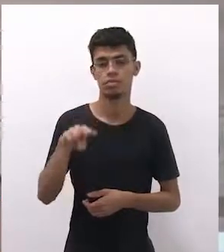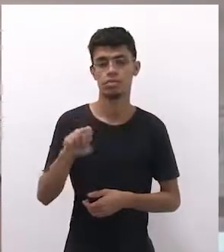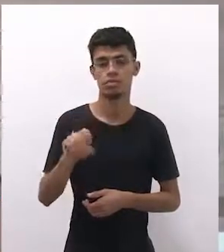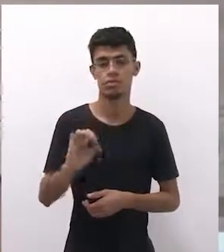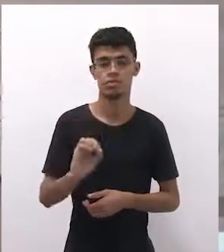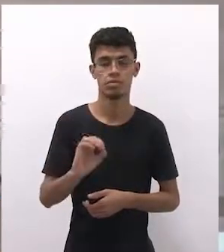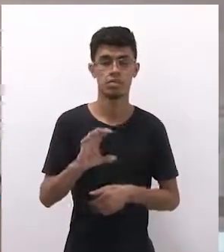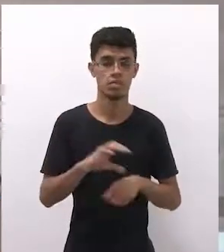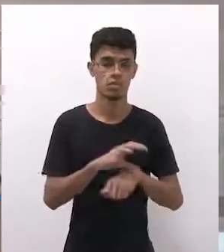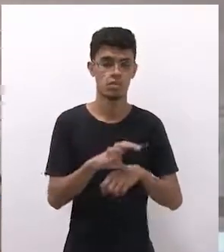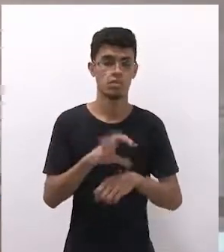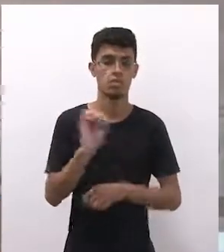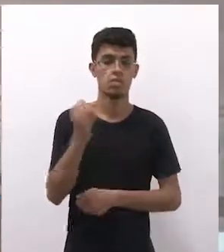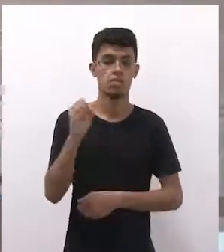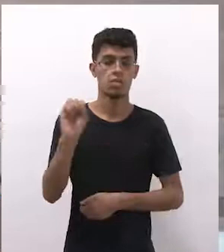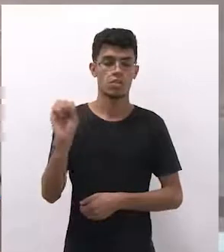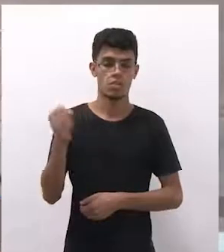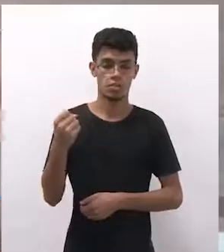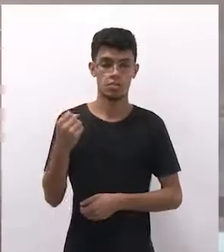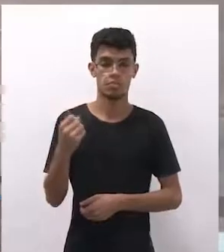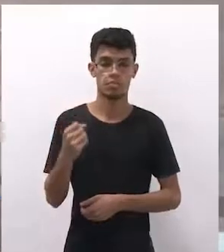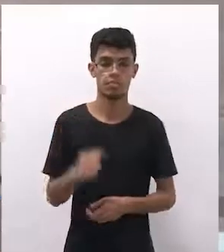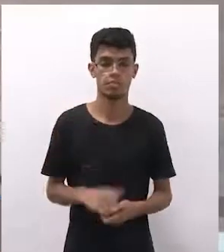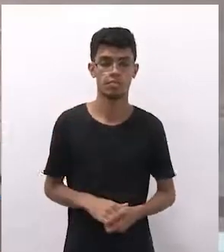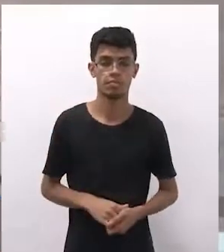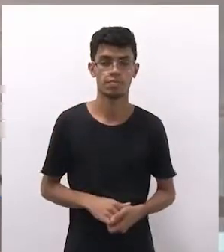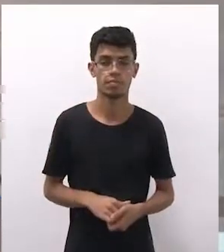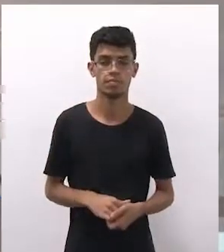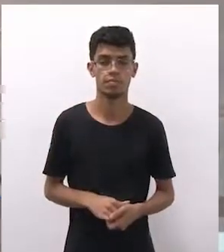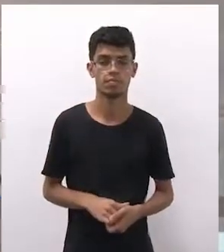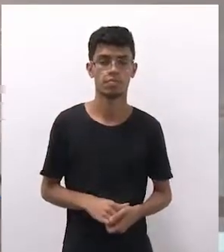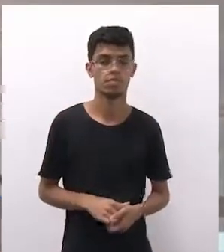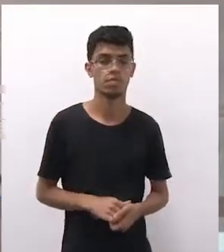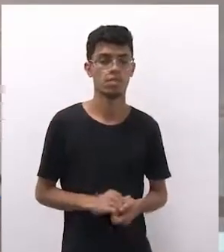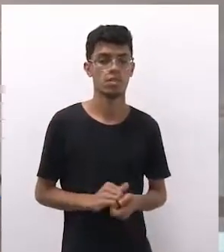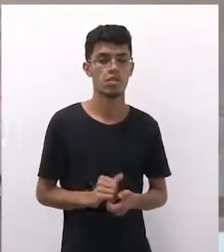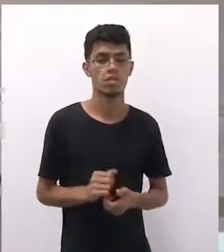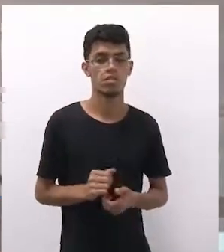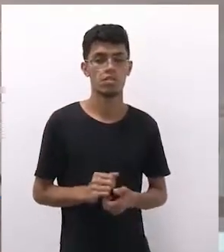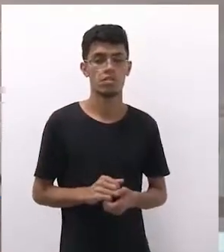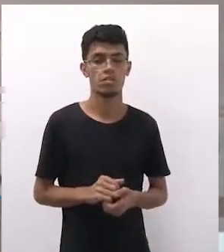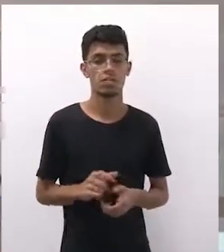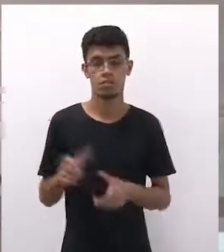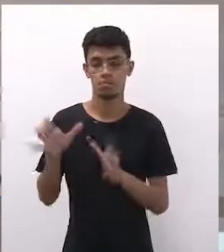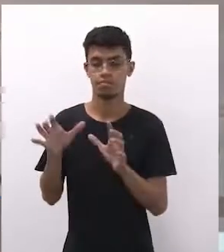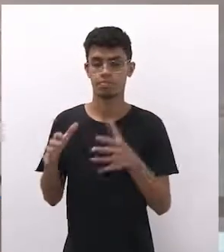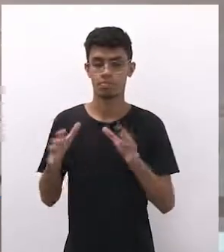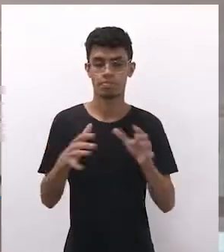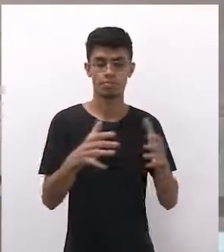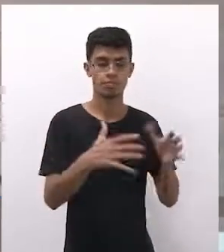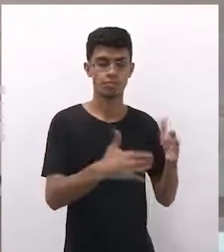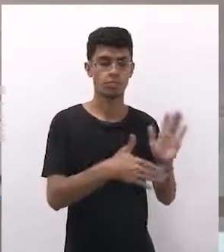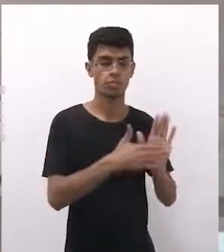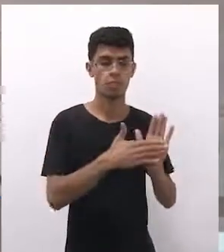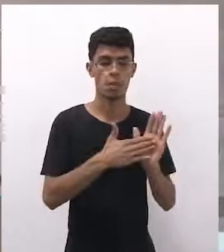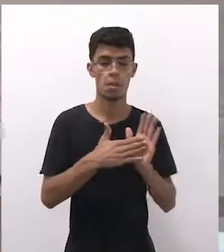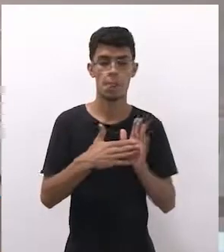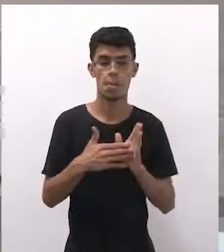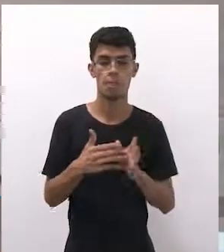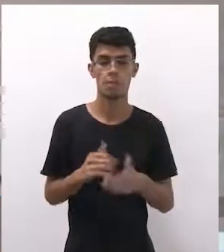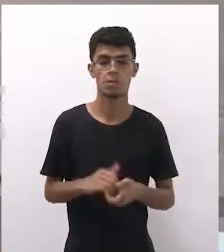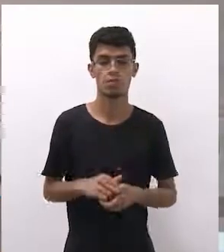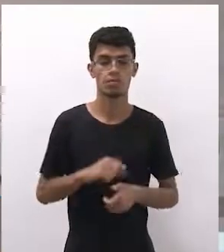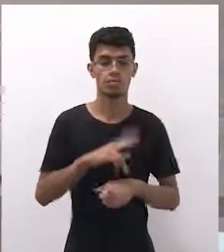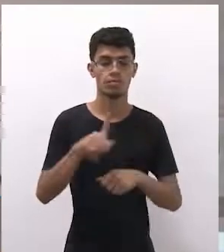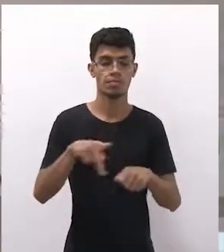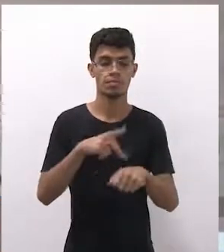88 foi esse pacto, né? Entre todas essas vozes divergentes, e que traz uma proposta de um país